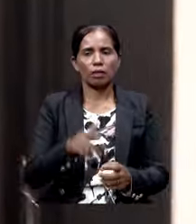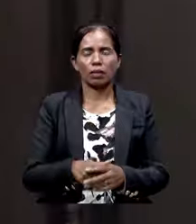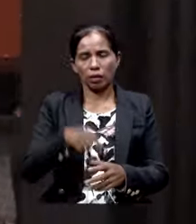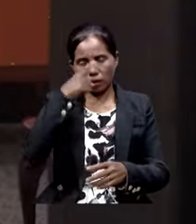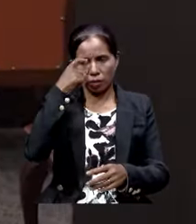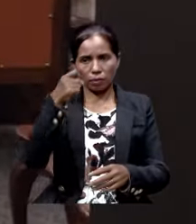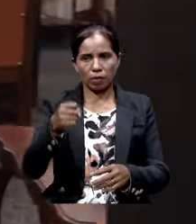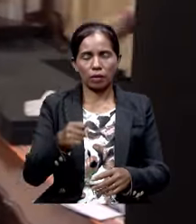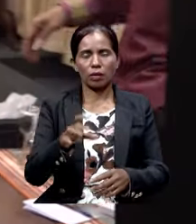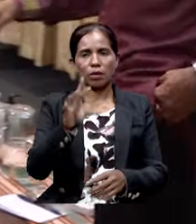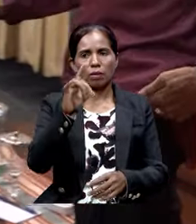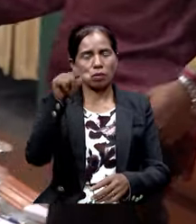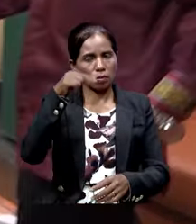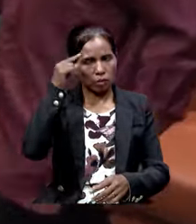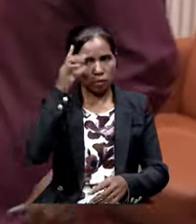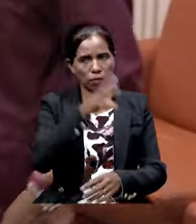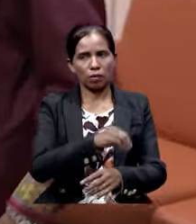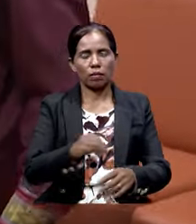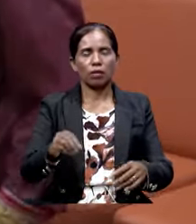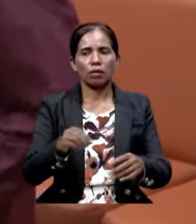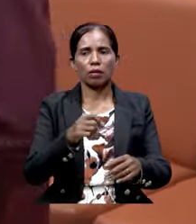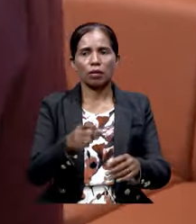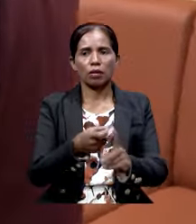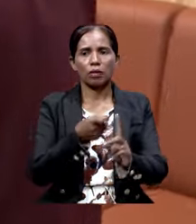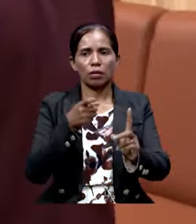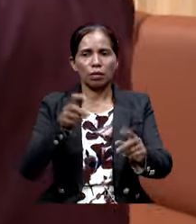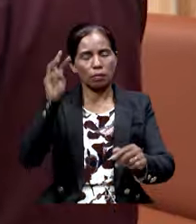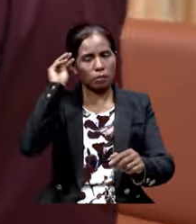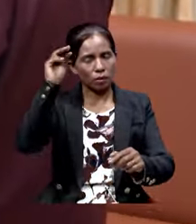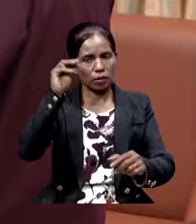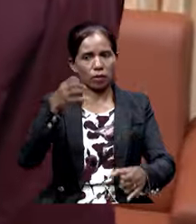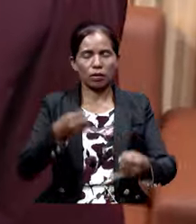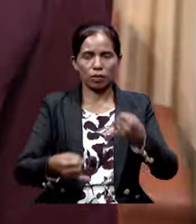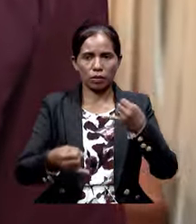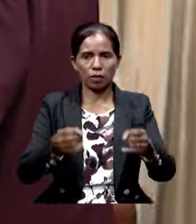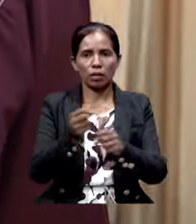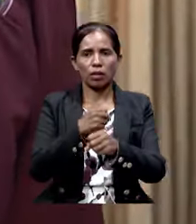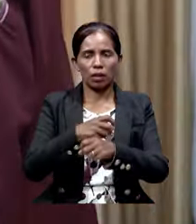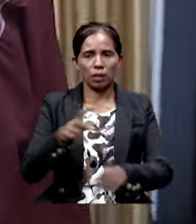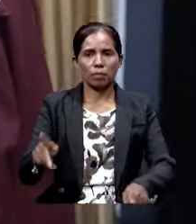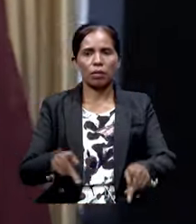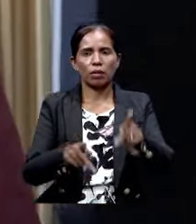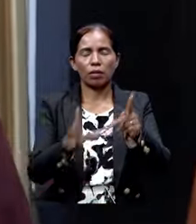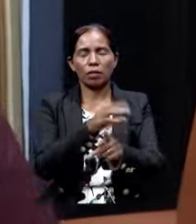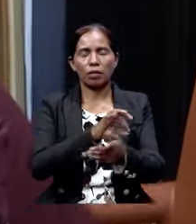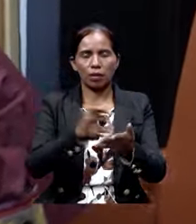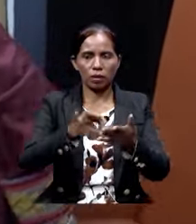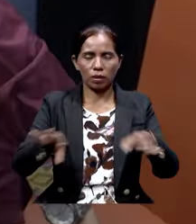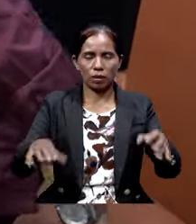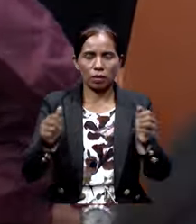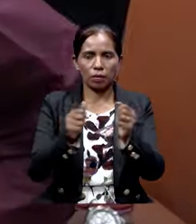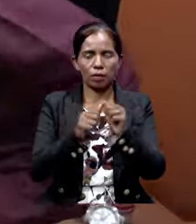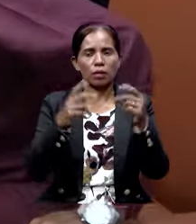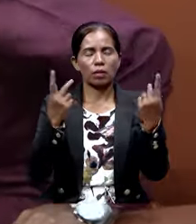Tambane, oitavo governo constitucional liuse Ministério de Justiça halo política assina acordo a